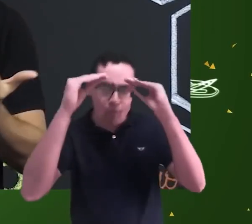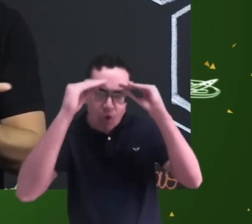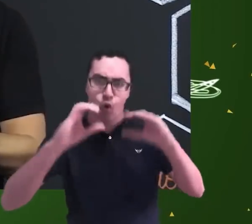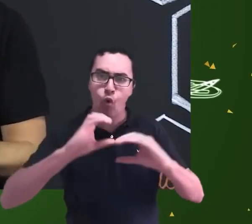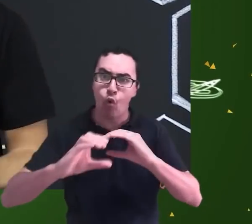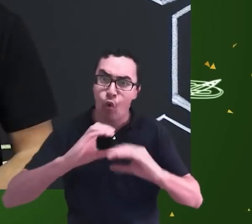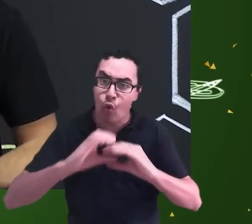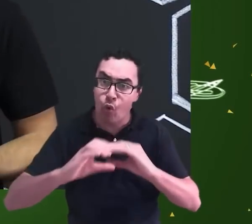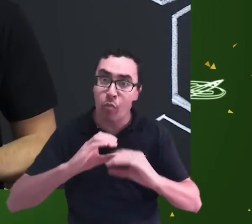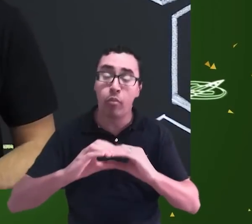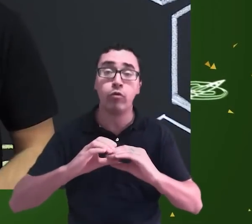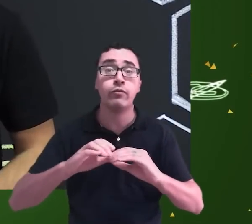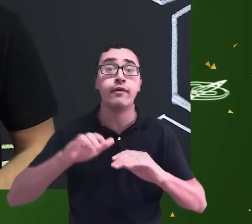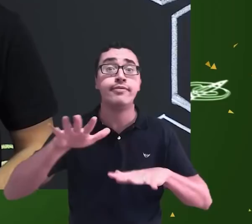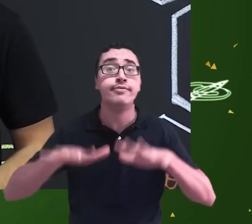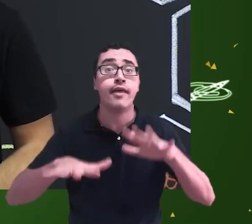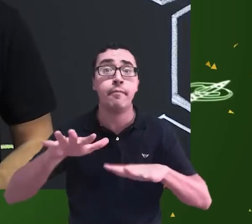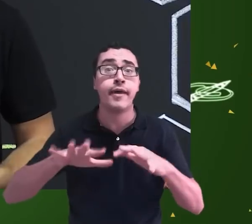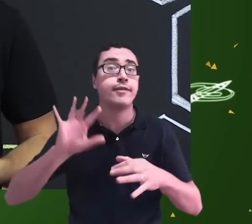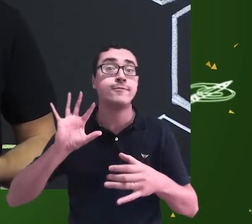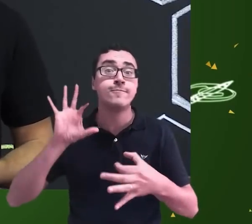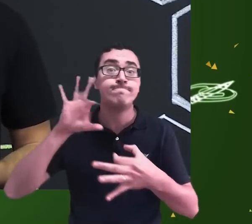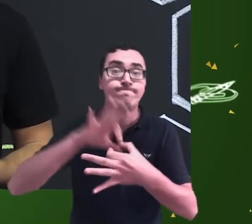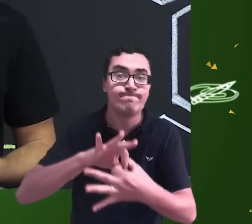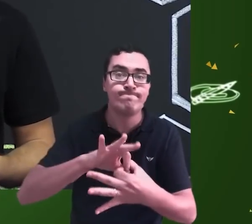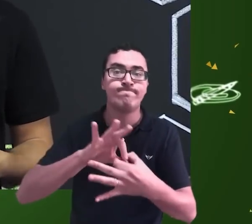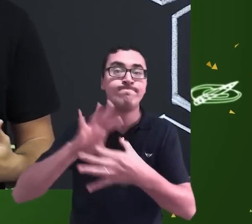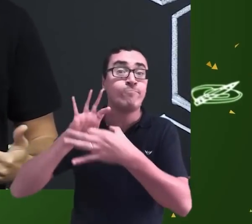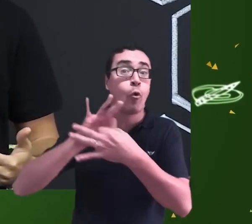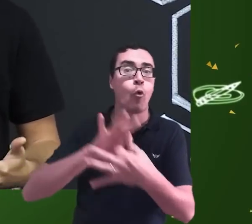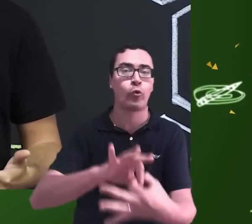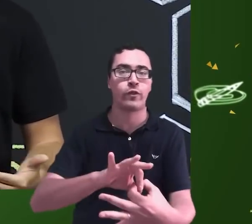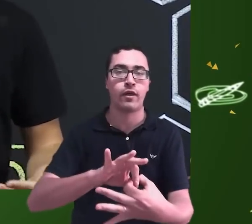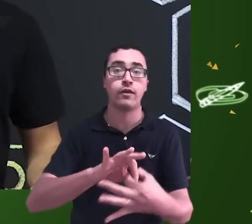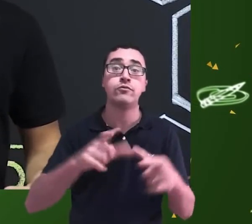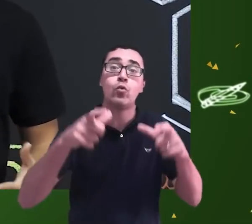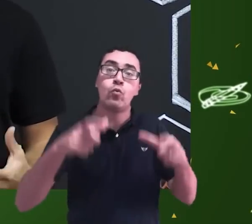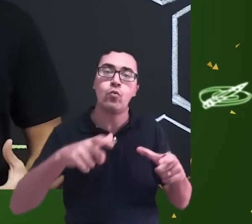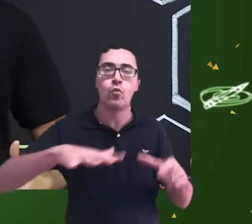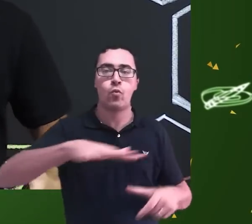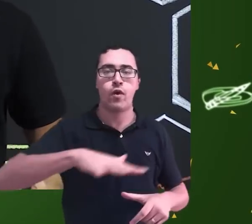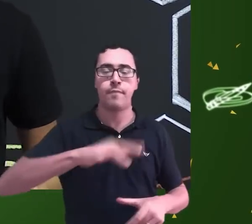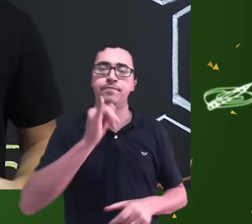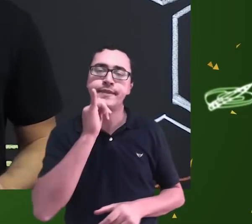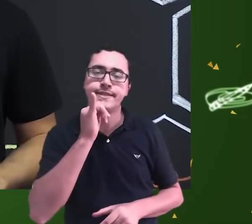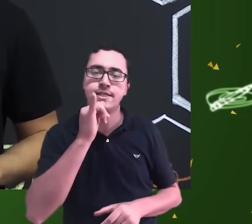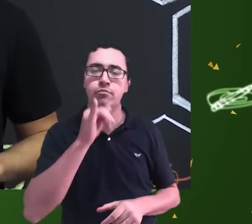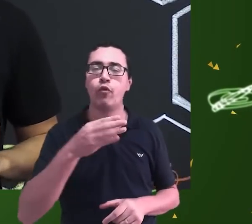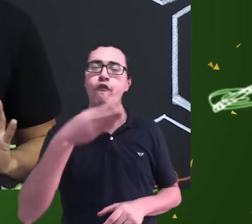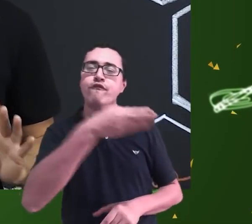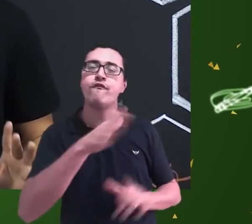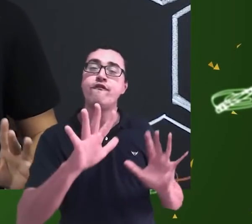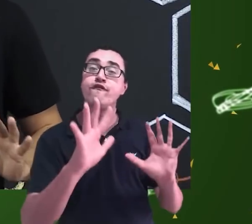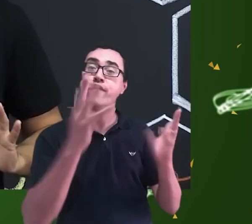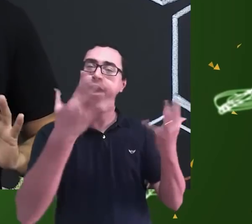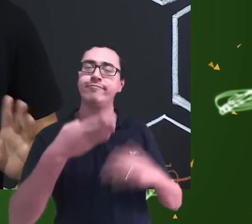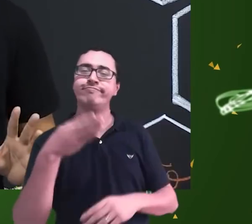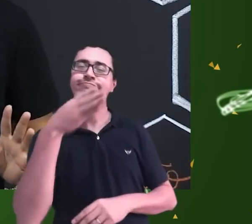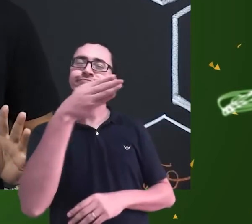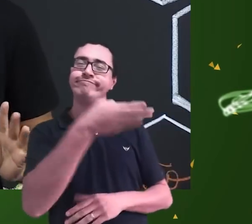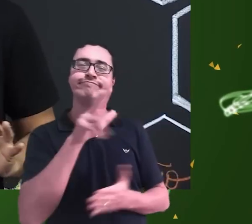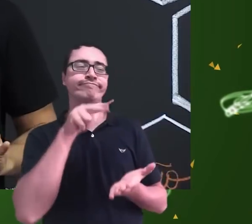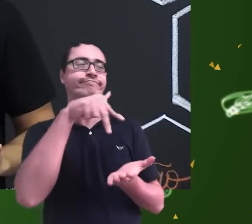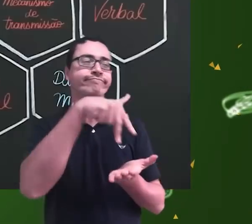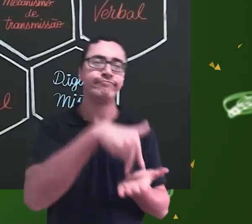uma situação comunicativa. Então você sabe, por exemplo, que quando você for a uma festa muito formal, você não vai poder utilizar alguns recursos